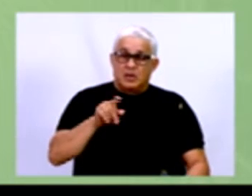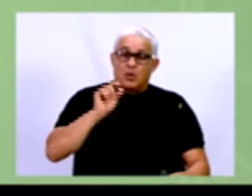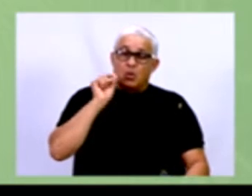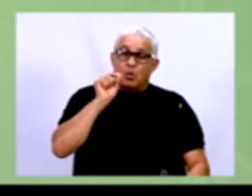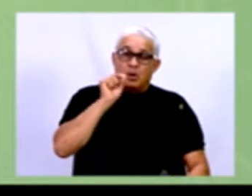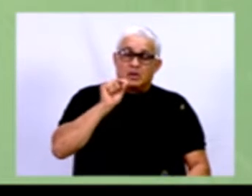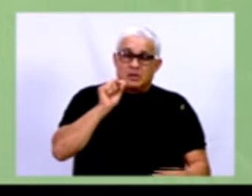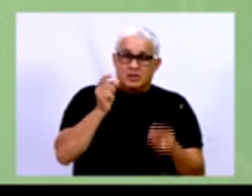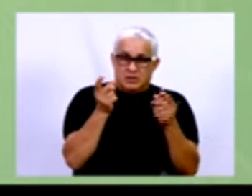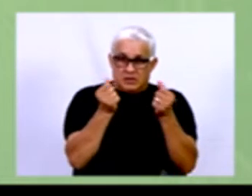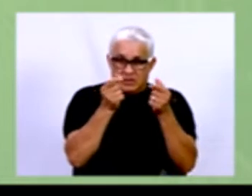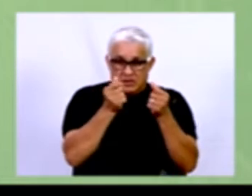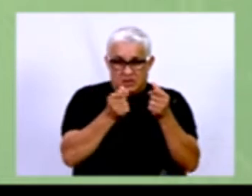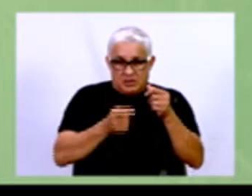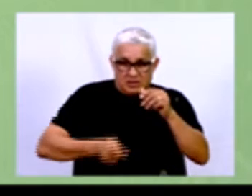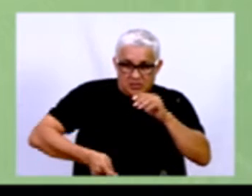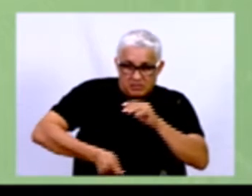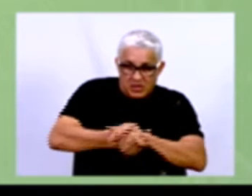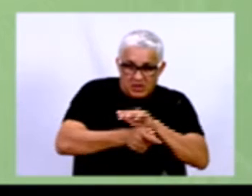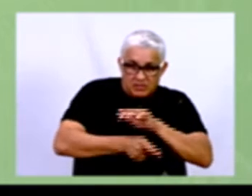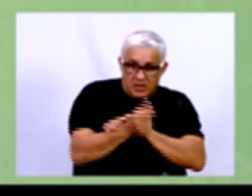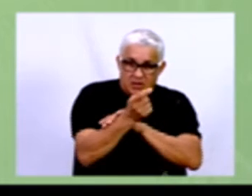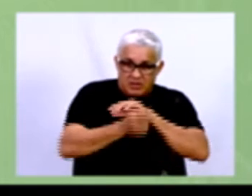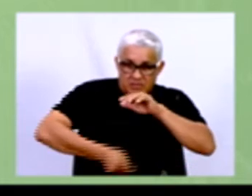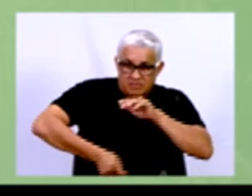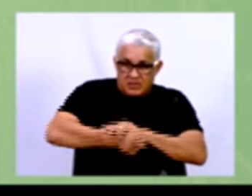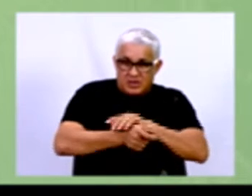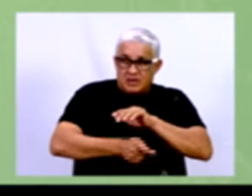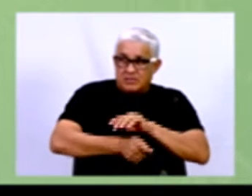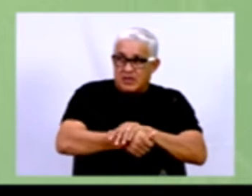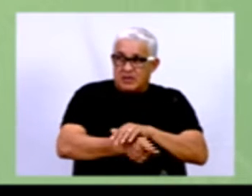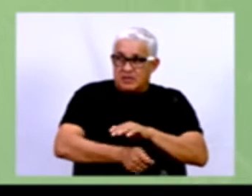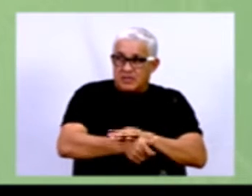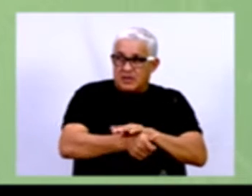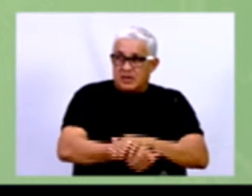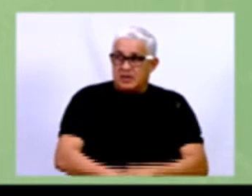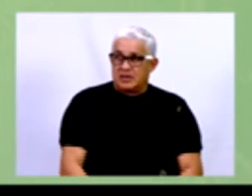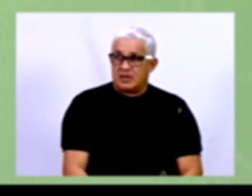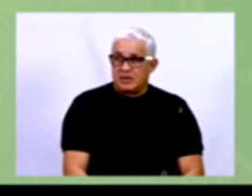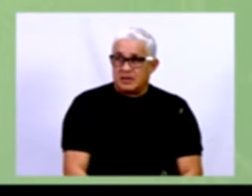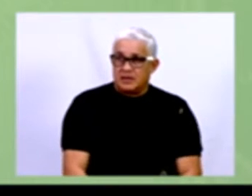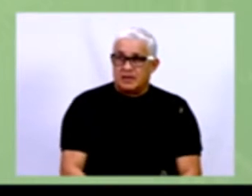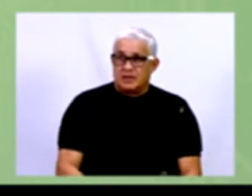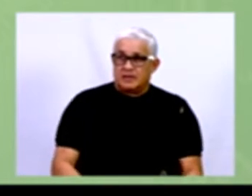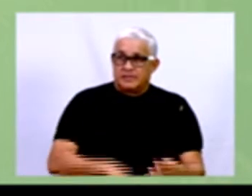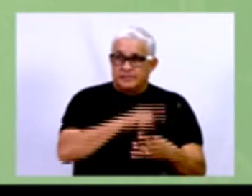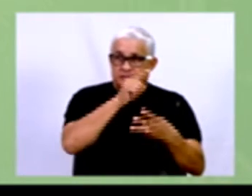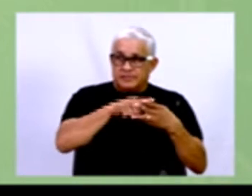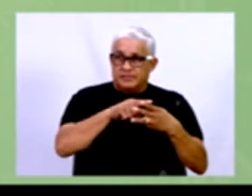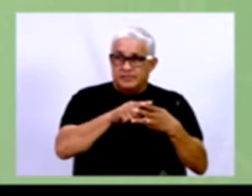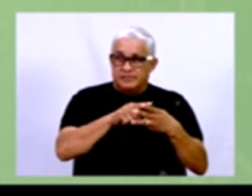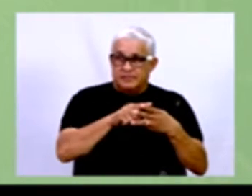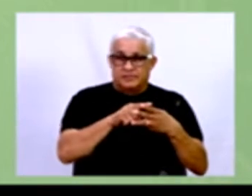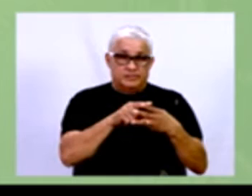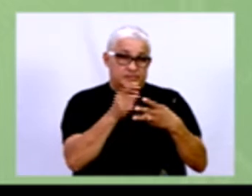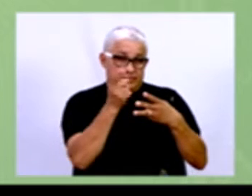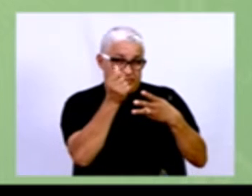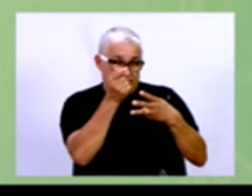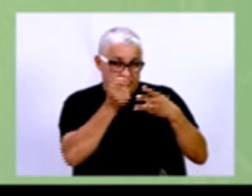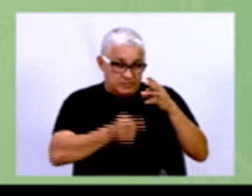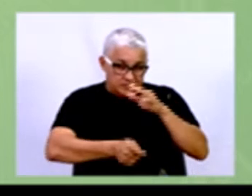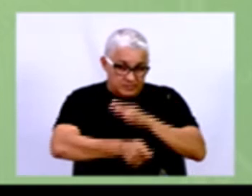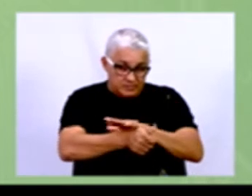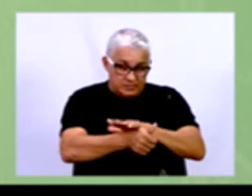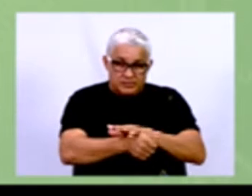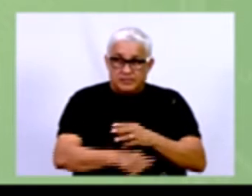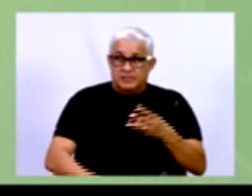econômicas. O que são as injeções econômicas? São três, basicamente. A primeira delas são os